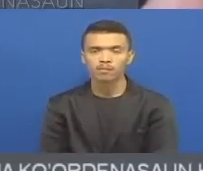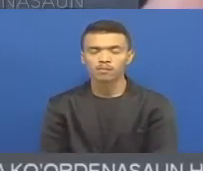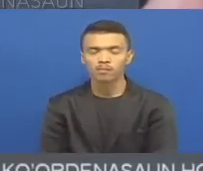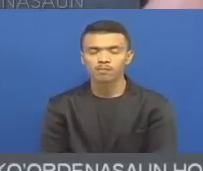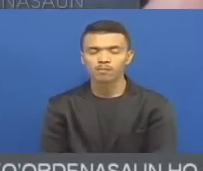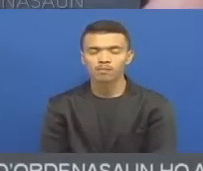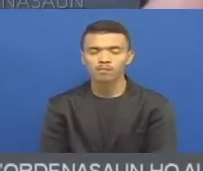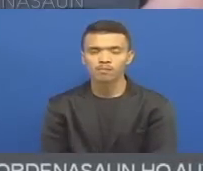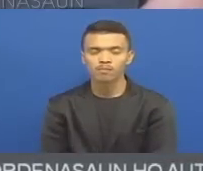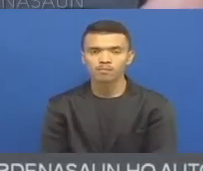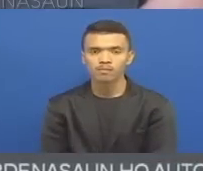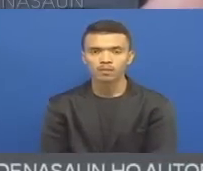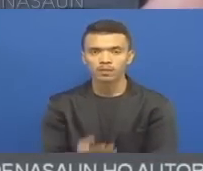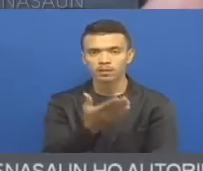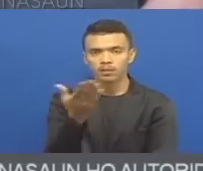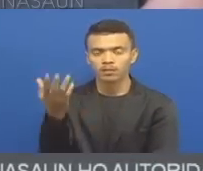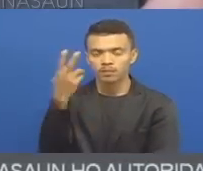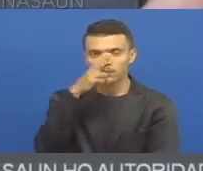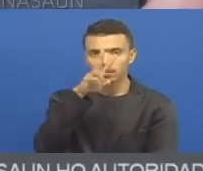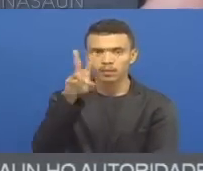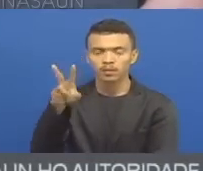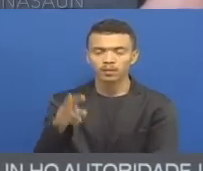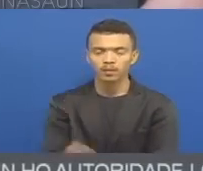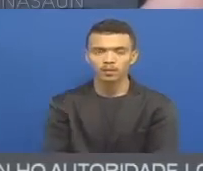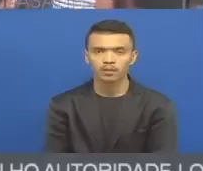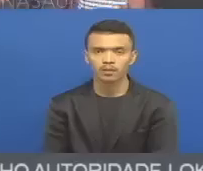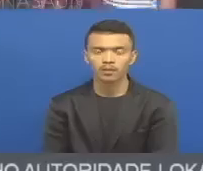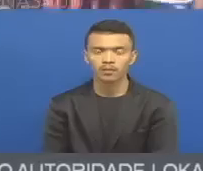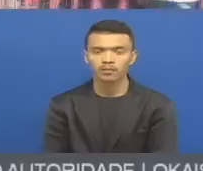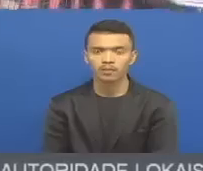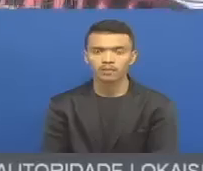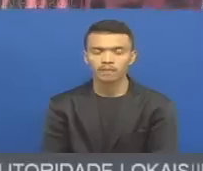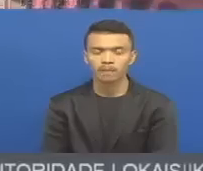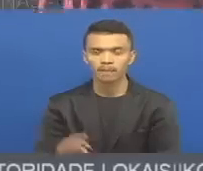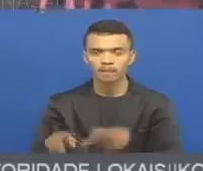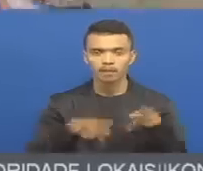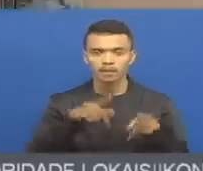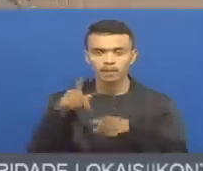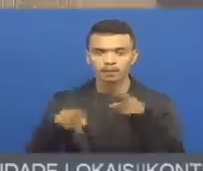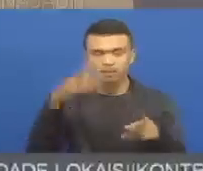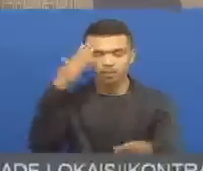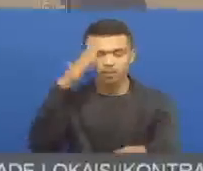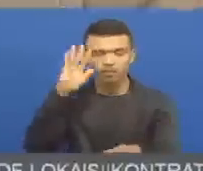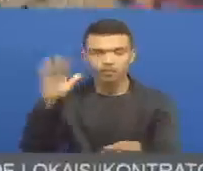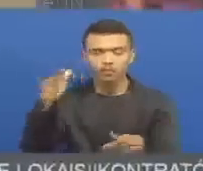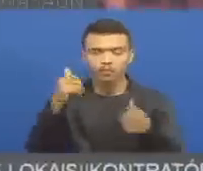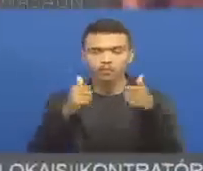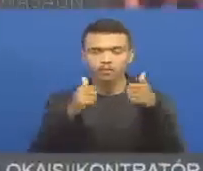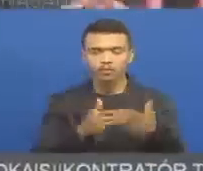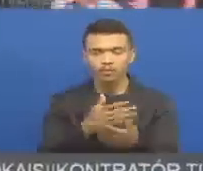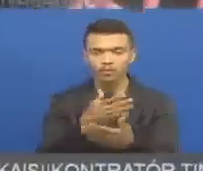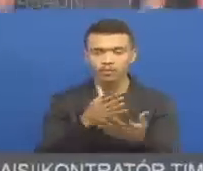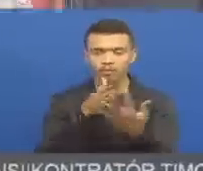segurança mos ita bot sira acompanha kata durante ne hala tosaun hela ba ema desconhecido baru. Nebe tenta hatama produto sira